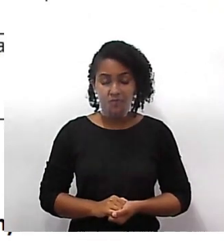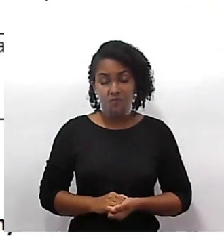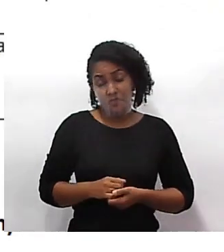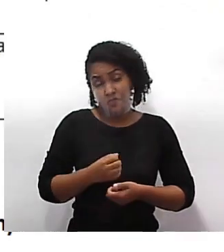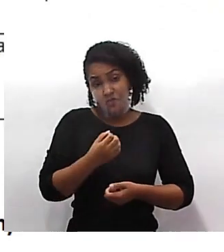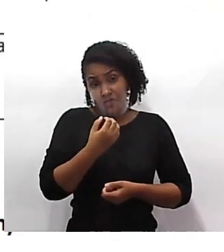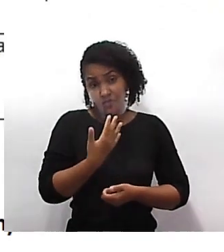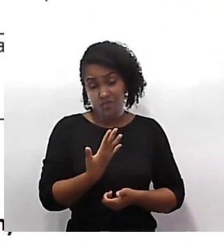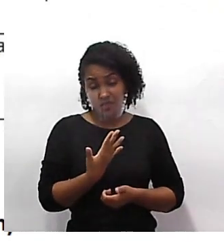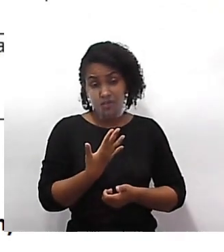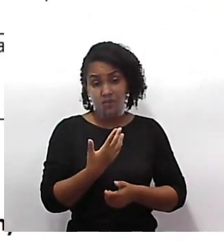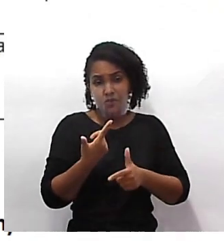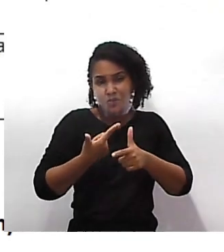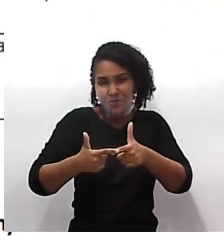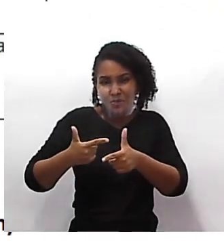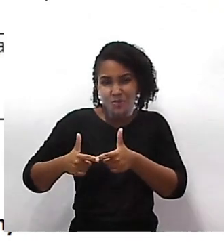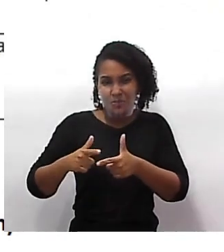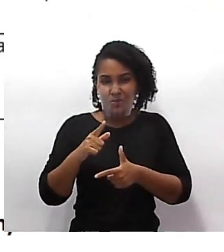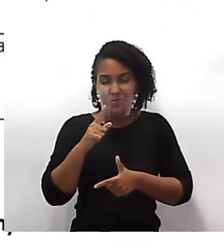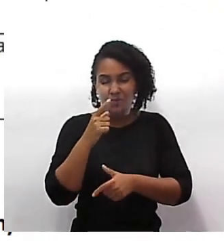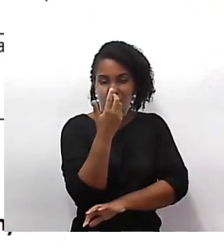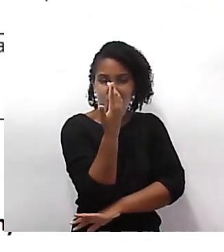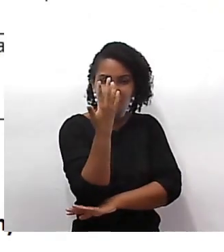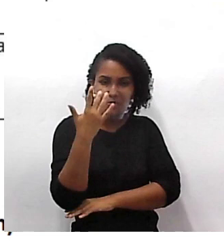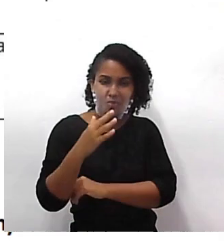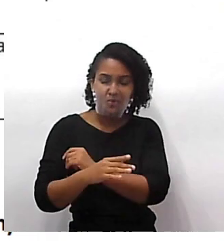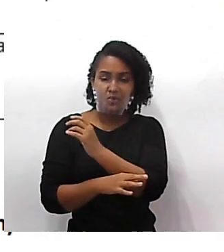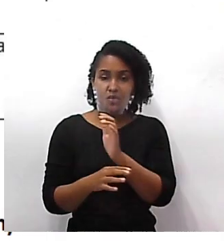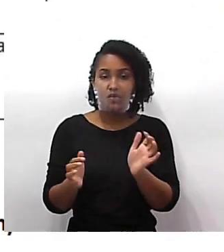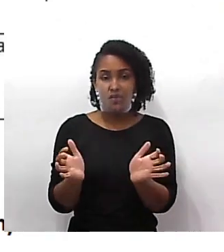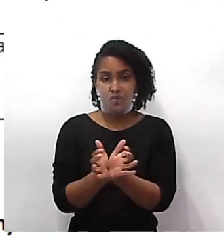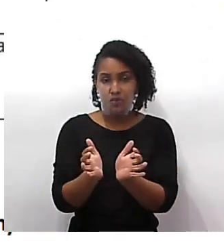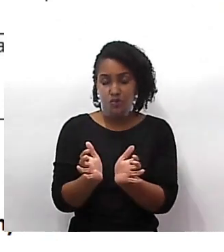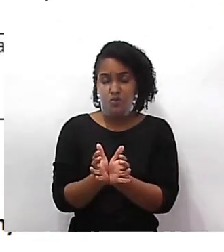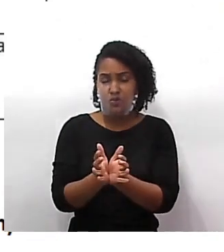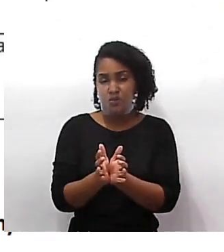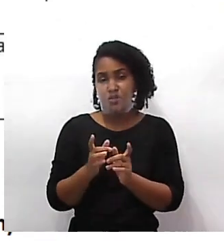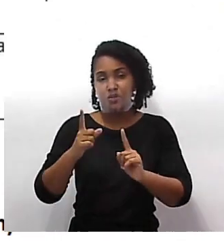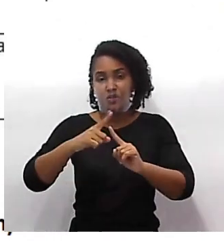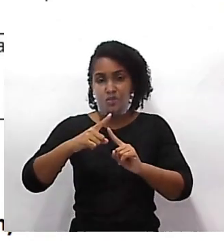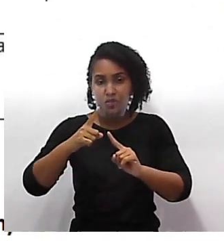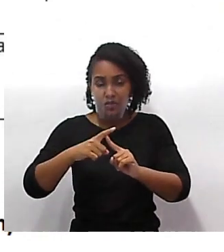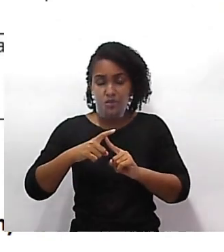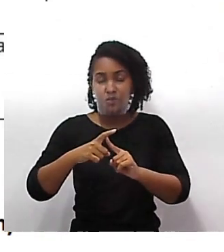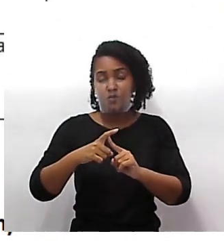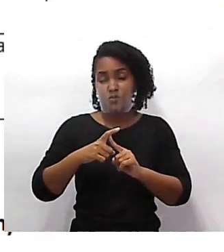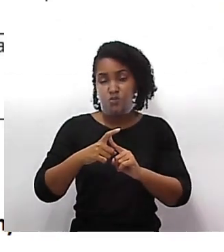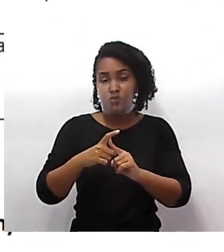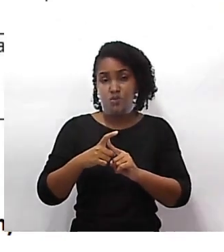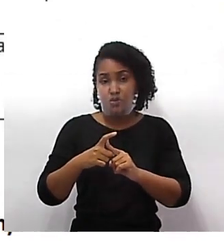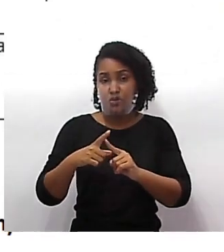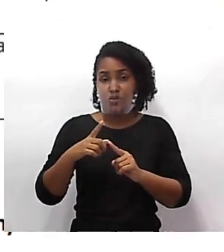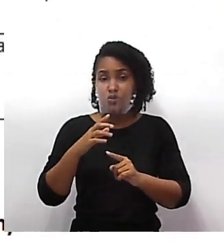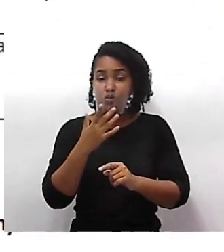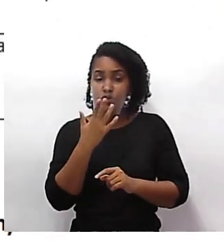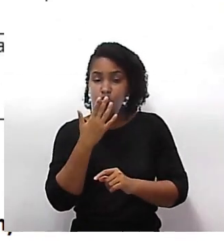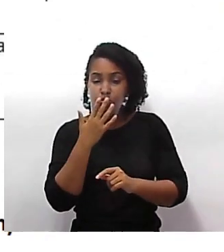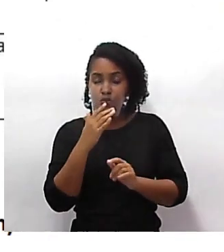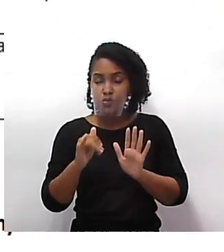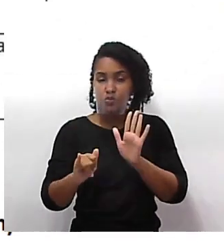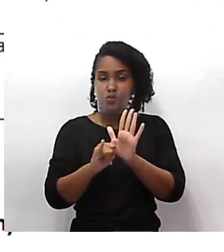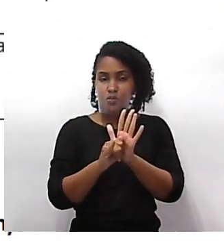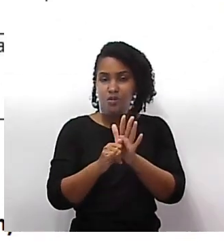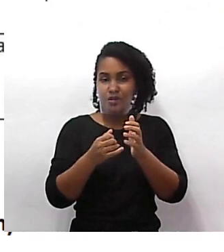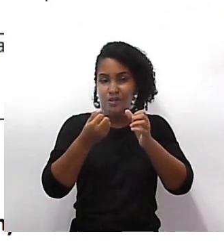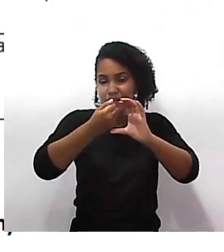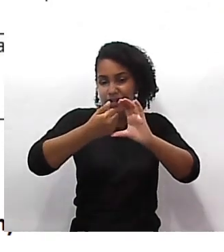Bem, os riscos ambientais, eles estão divididos em grupos, tipo de risco, a sua cor de identificação e a sua